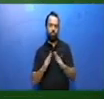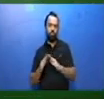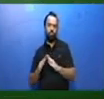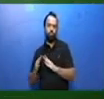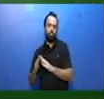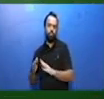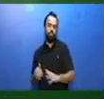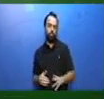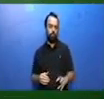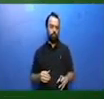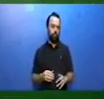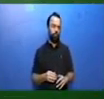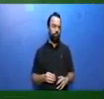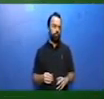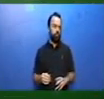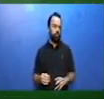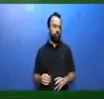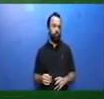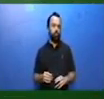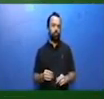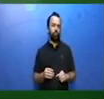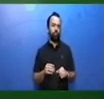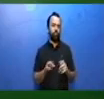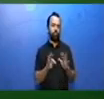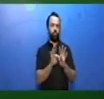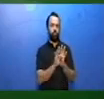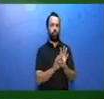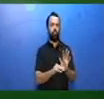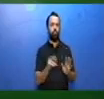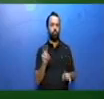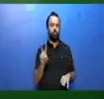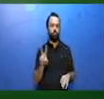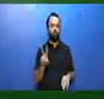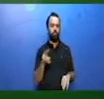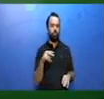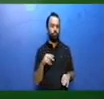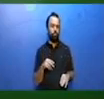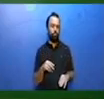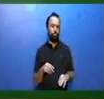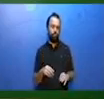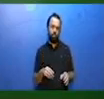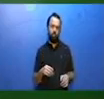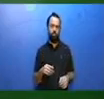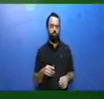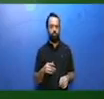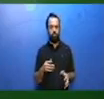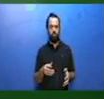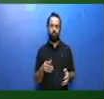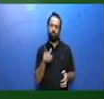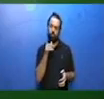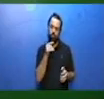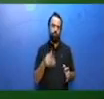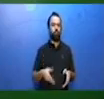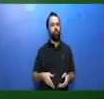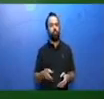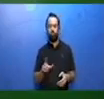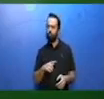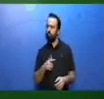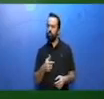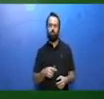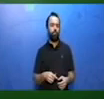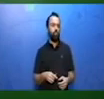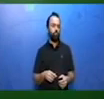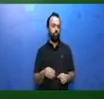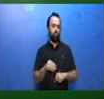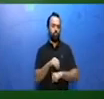2? Lembra do texto 2? Onde fala que não tem água, não tem luz, não tem asfalto.